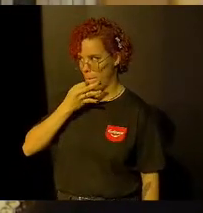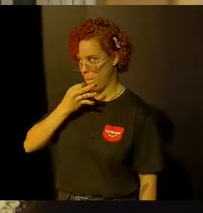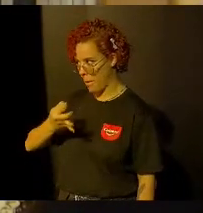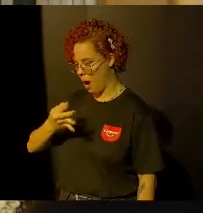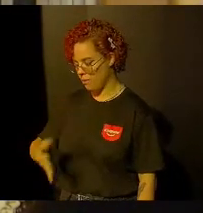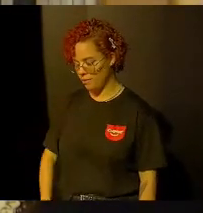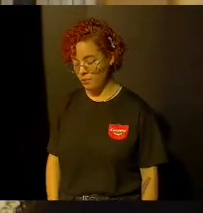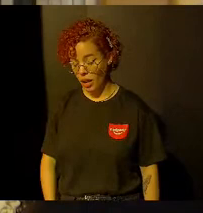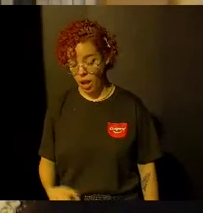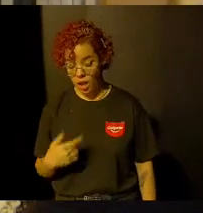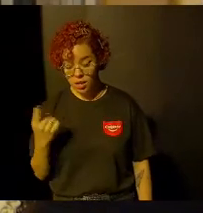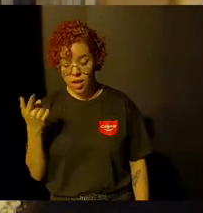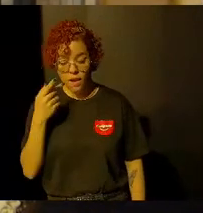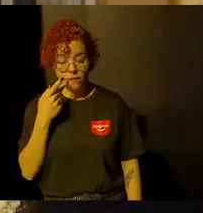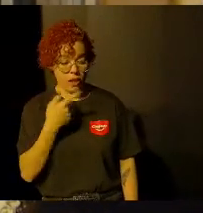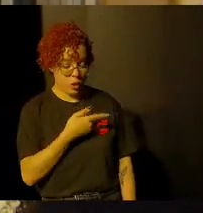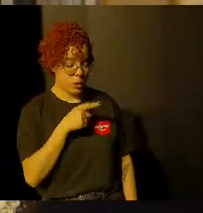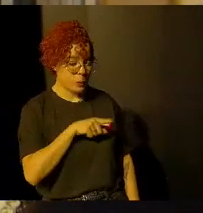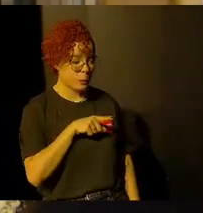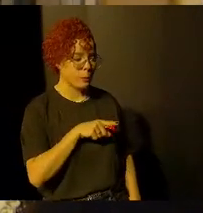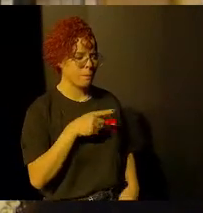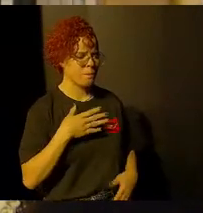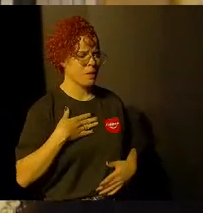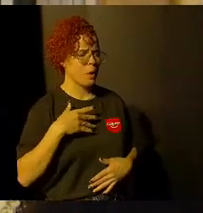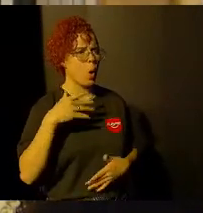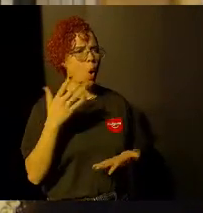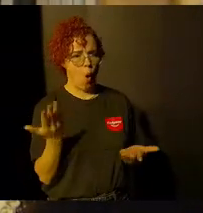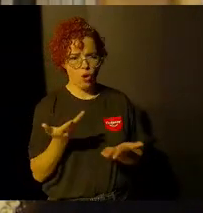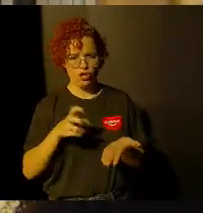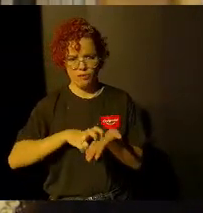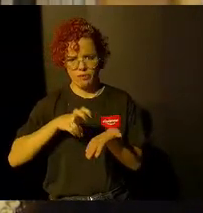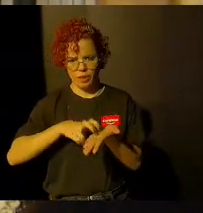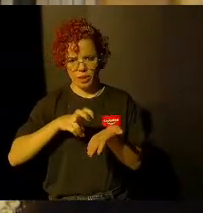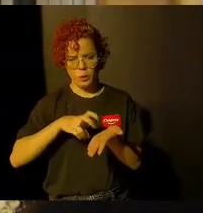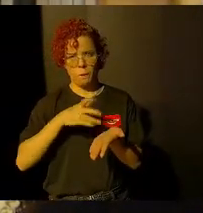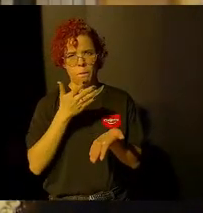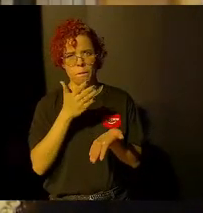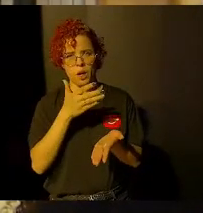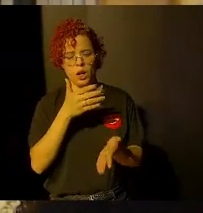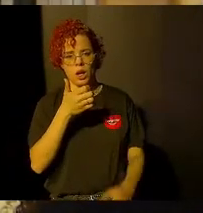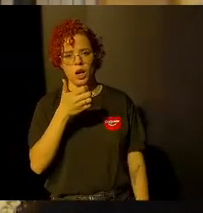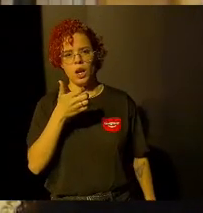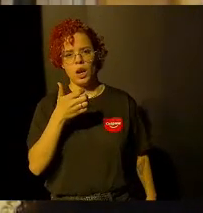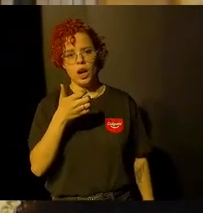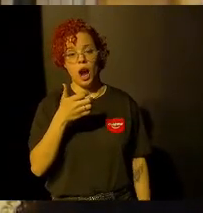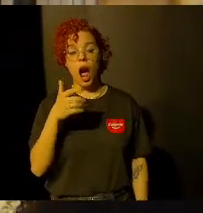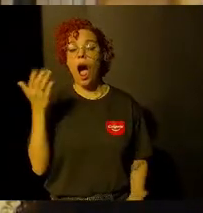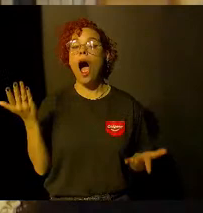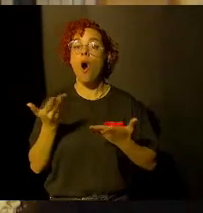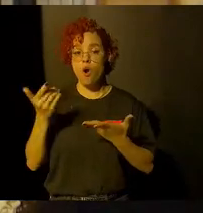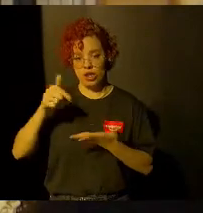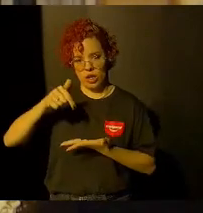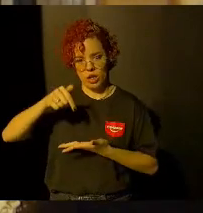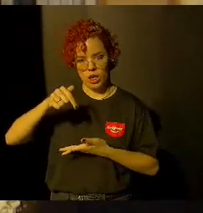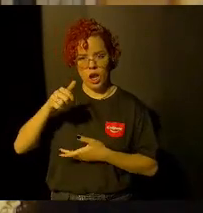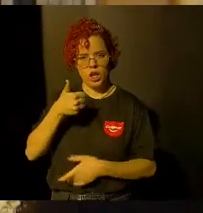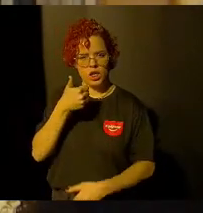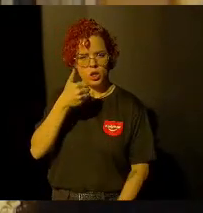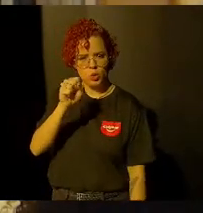isso e eu me lembrei que hoje de manhã é hoje às 18 horas vai estar aqui o Cleiton Nascimento